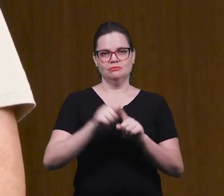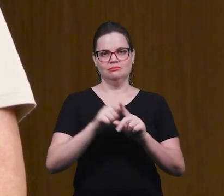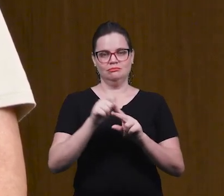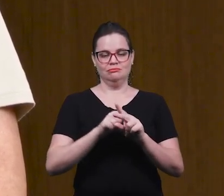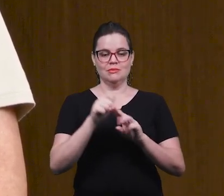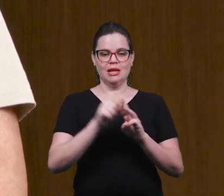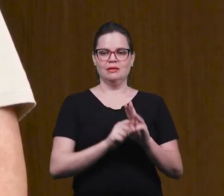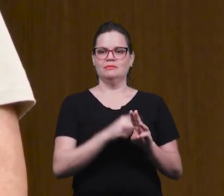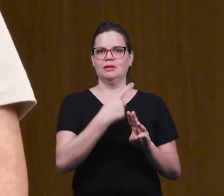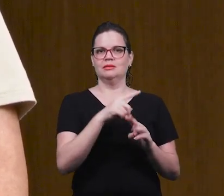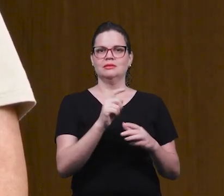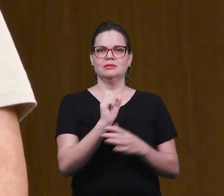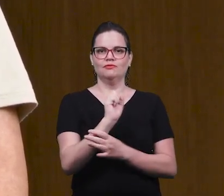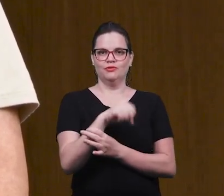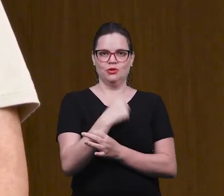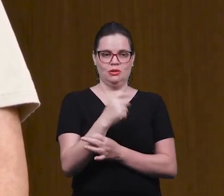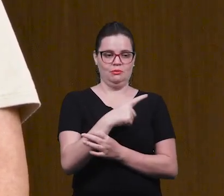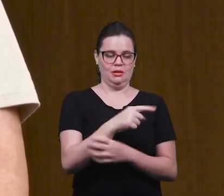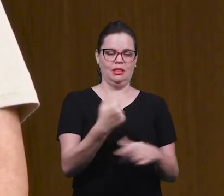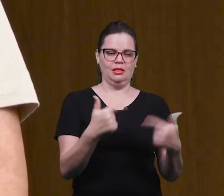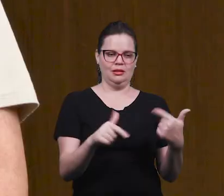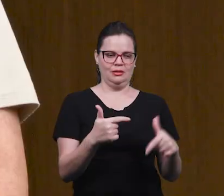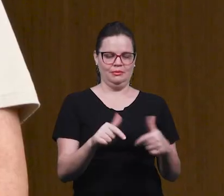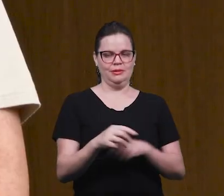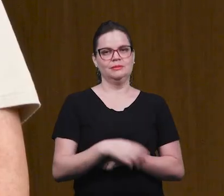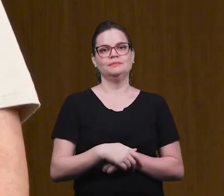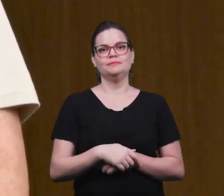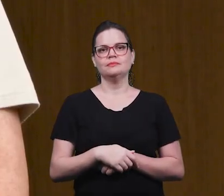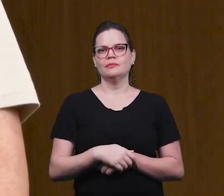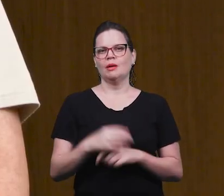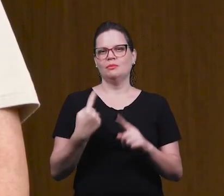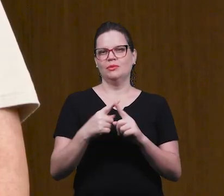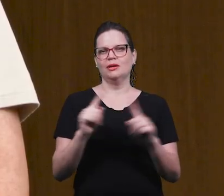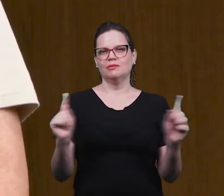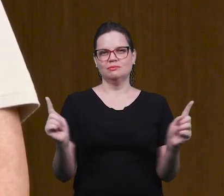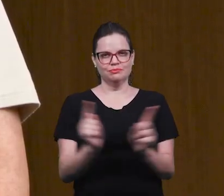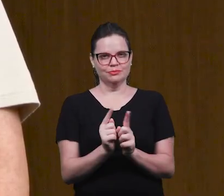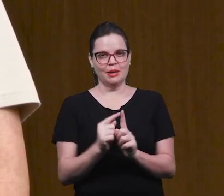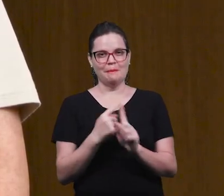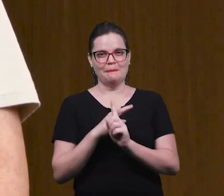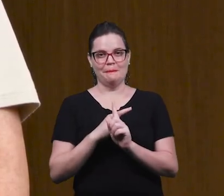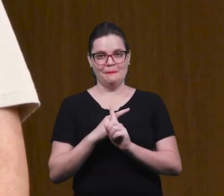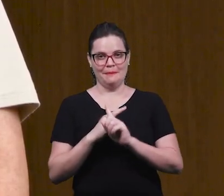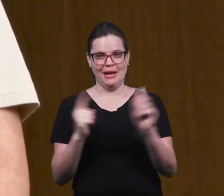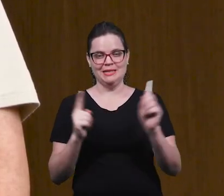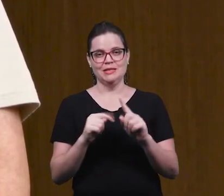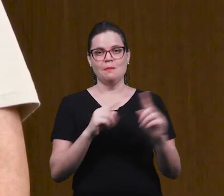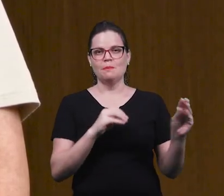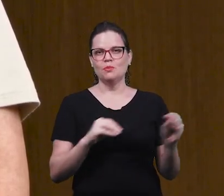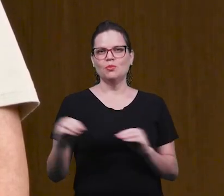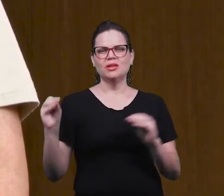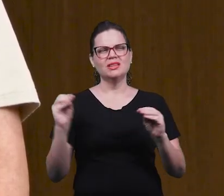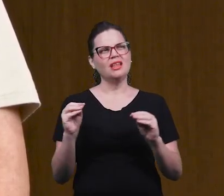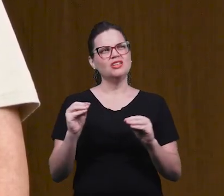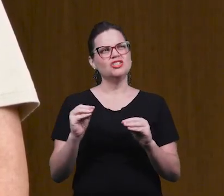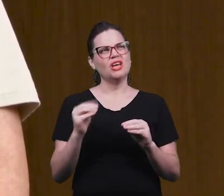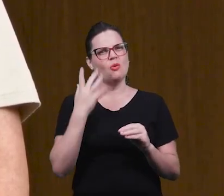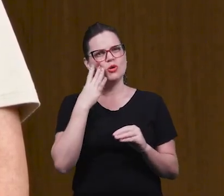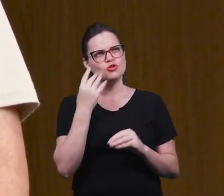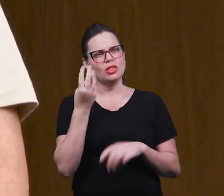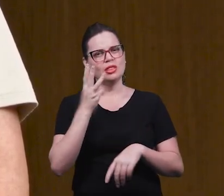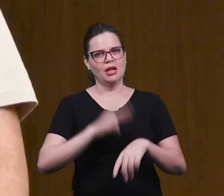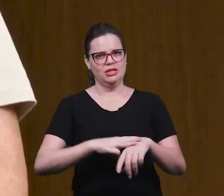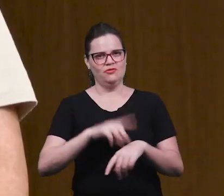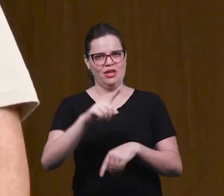né, que a gente ficaria em Brasília. E na terceira vez que nós moramos, eu liguei pro dono da clínica